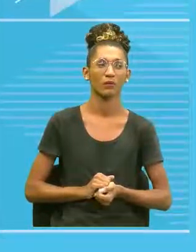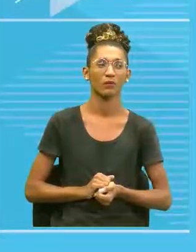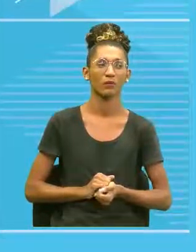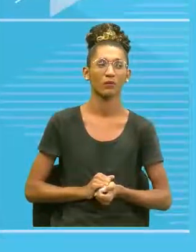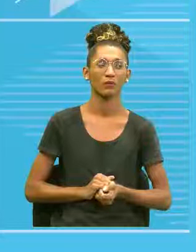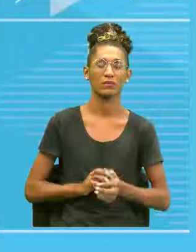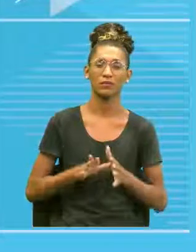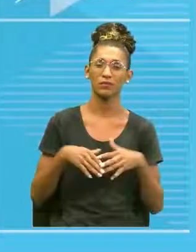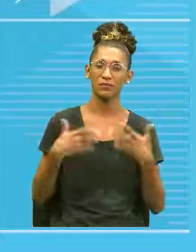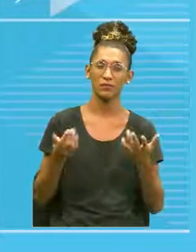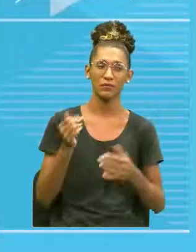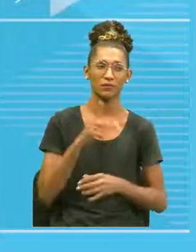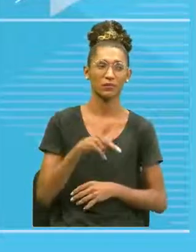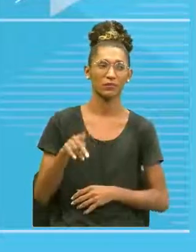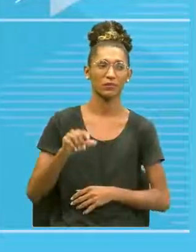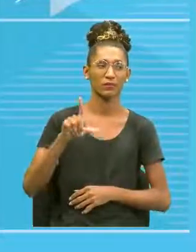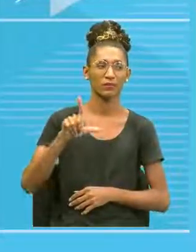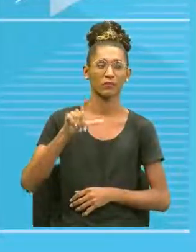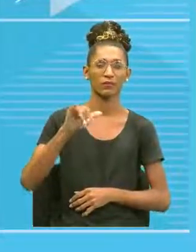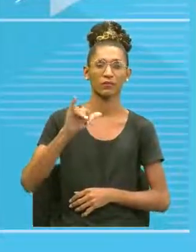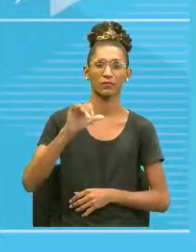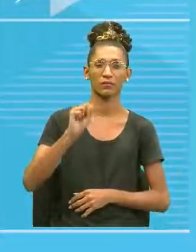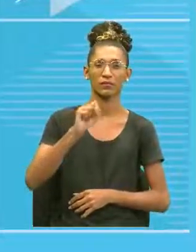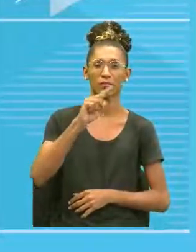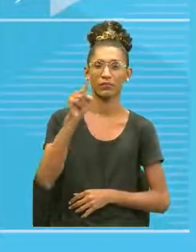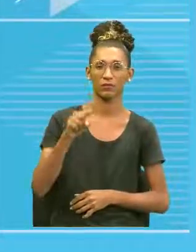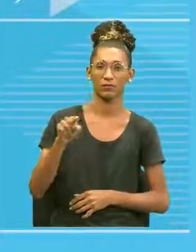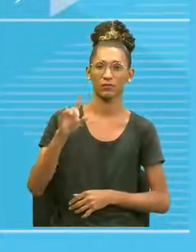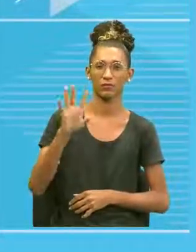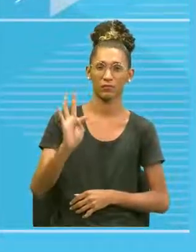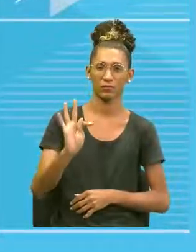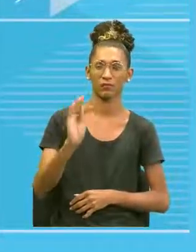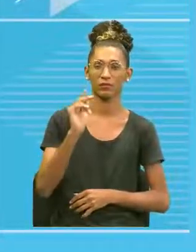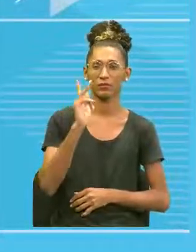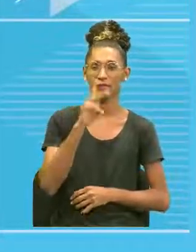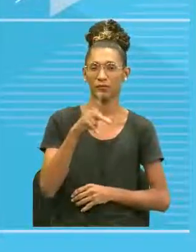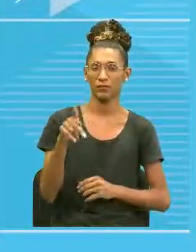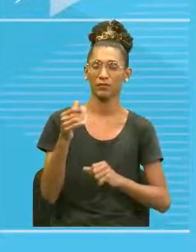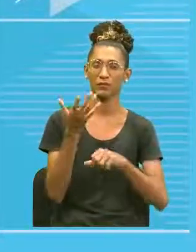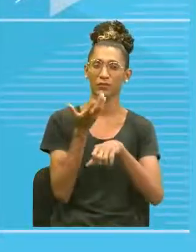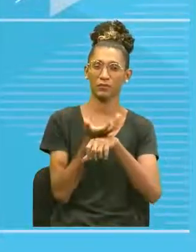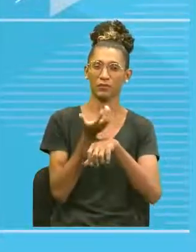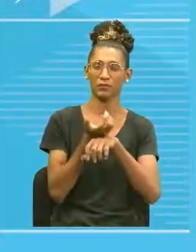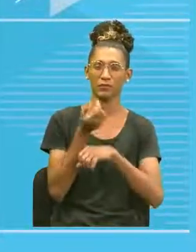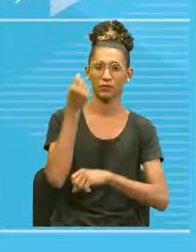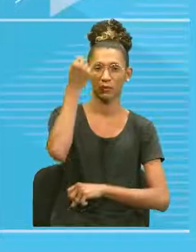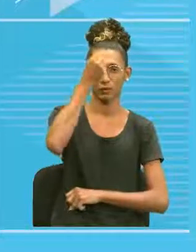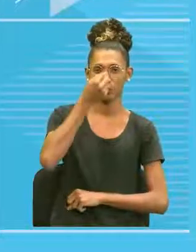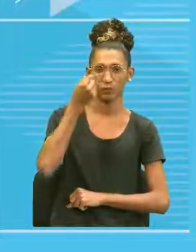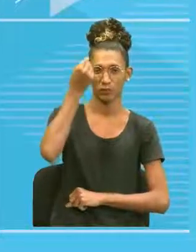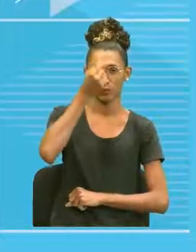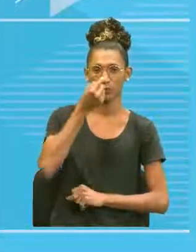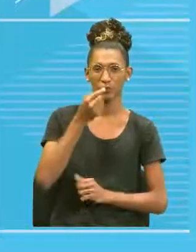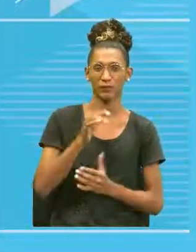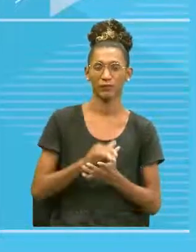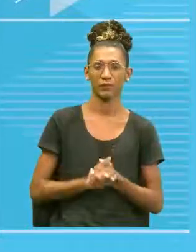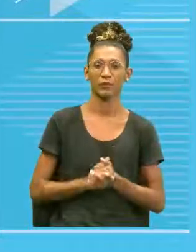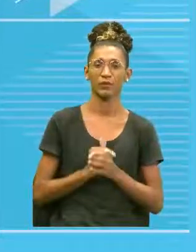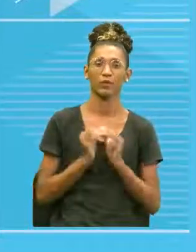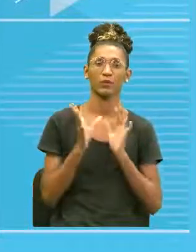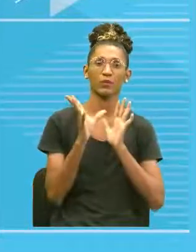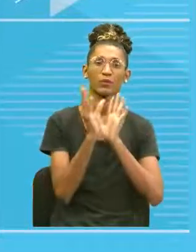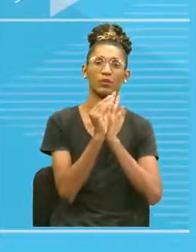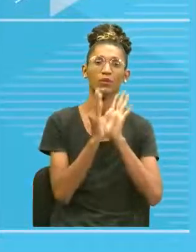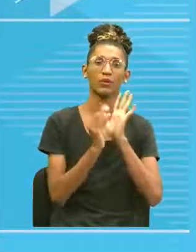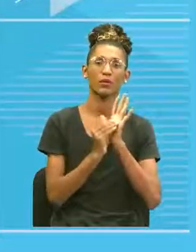bom então sou professor list essa é uma aula de espanhol é o assunto